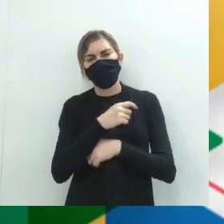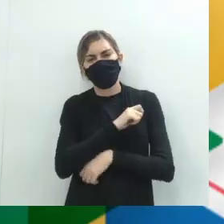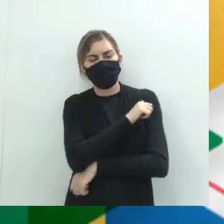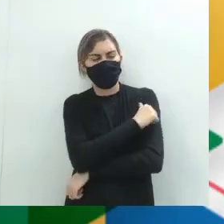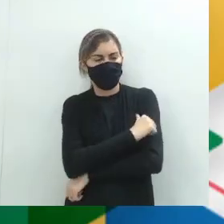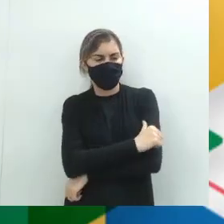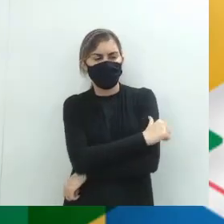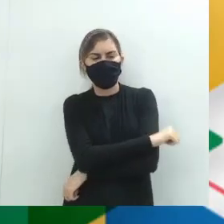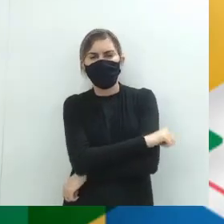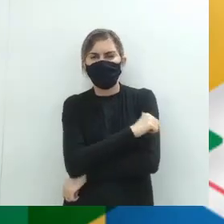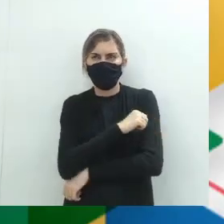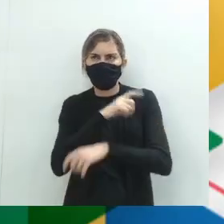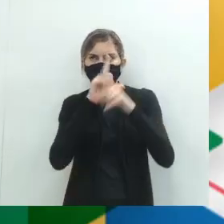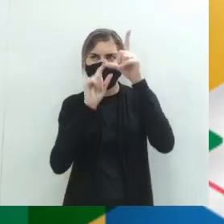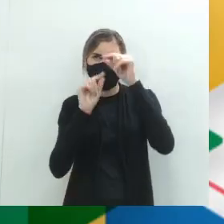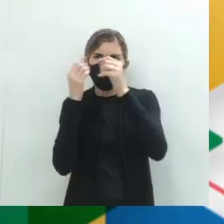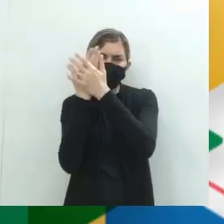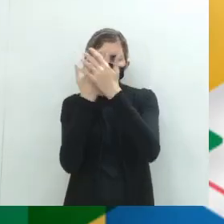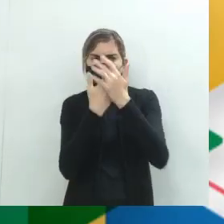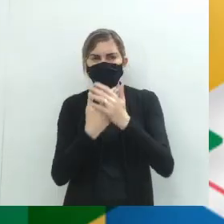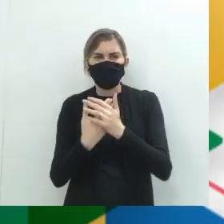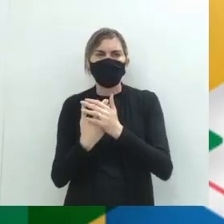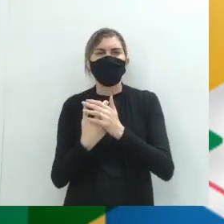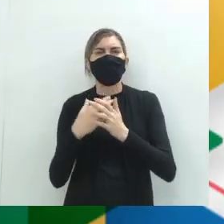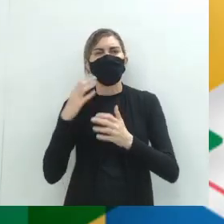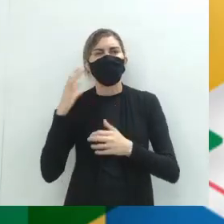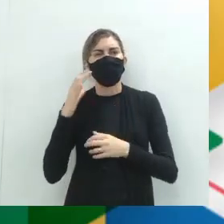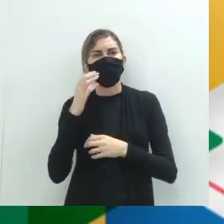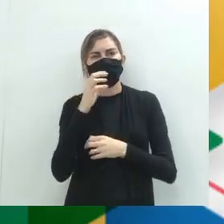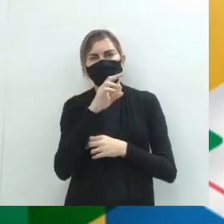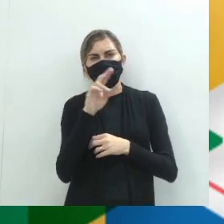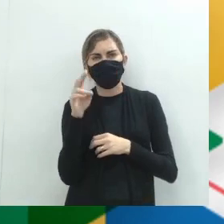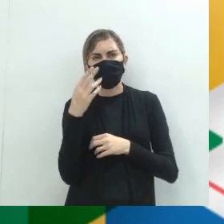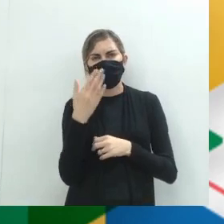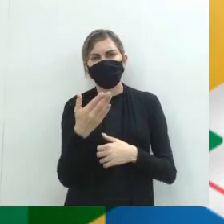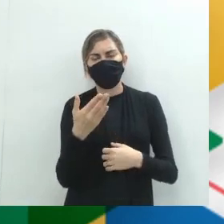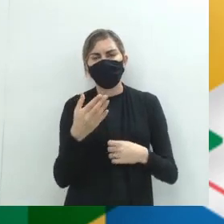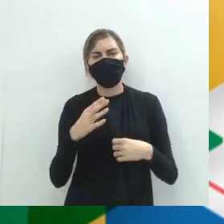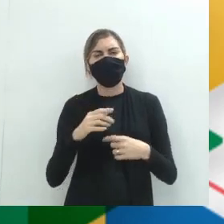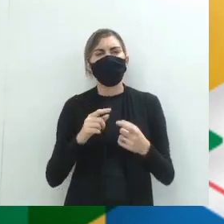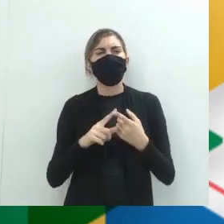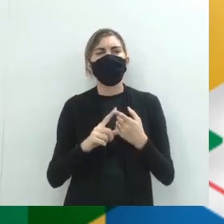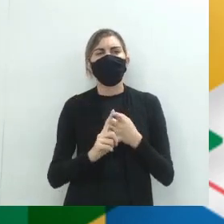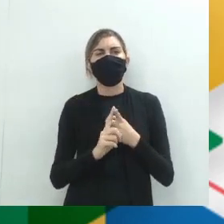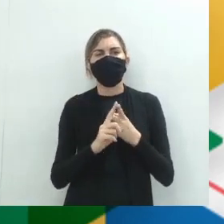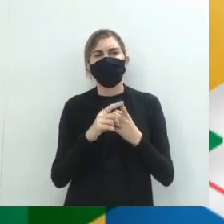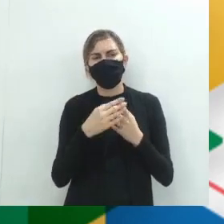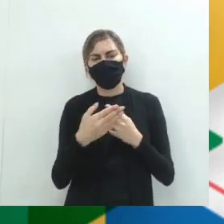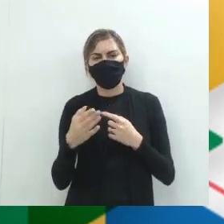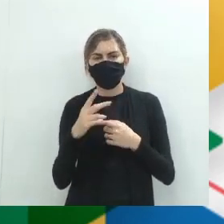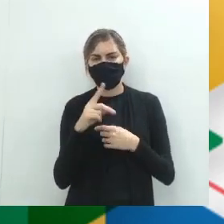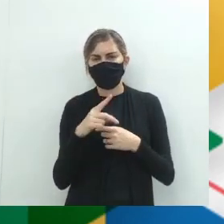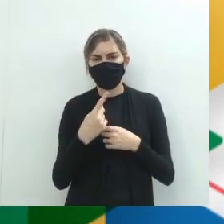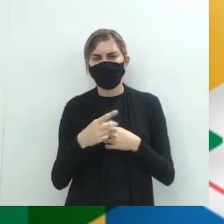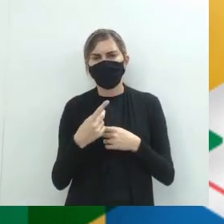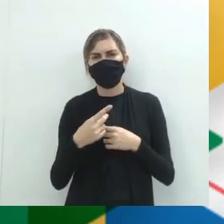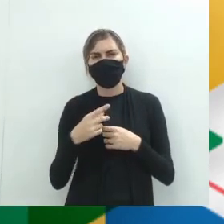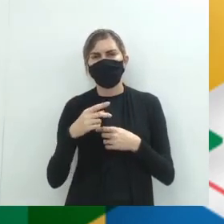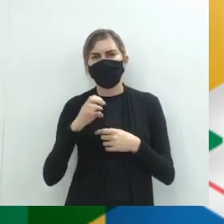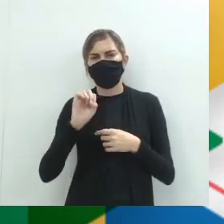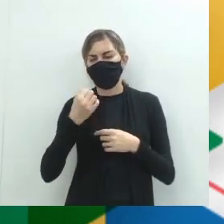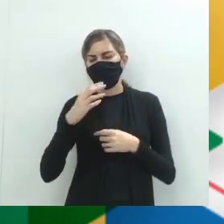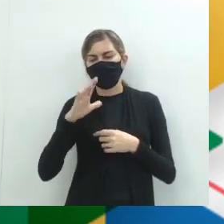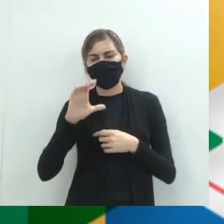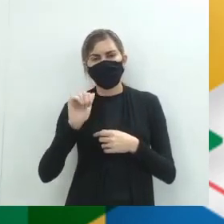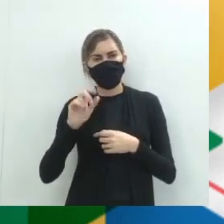sueco Andreas Celsius, para calibrar sua escala